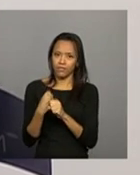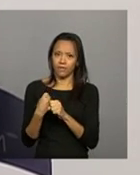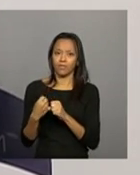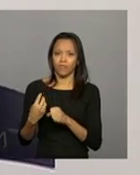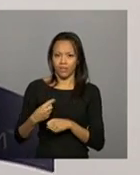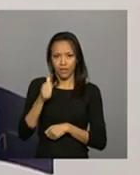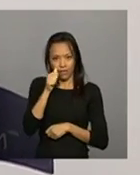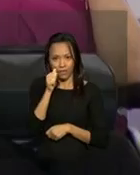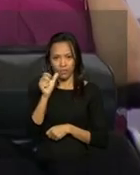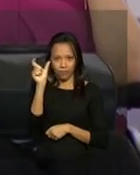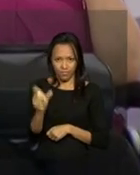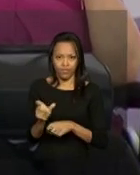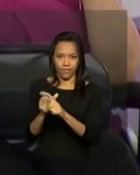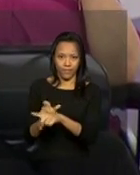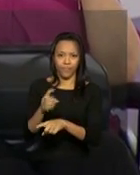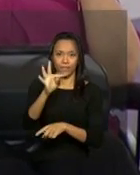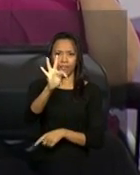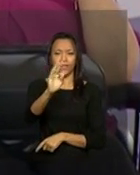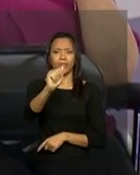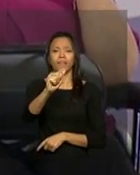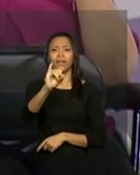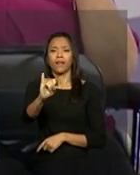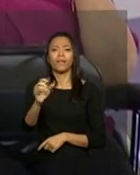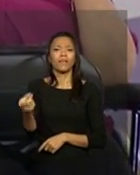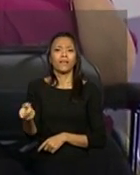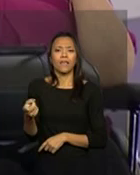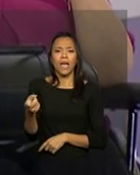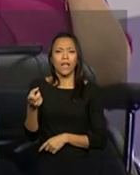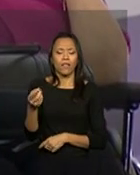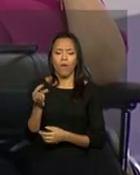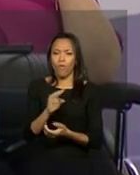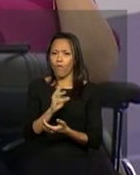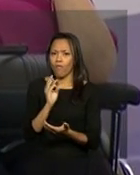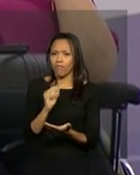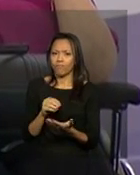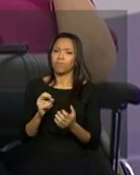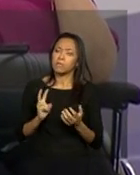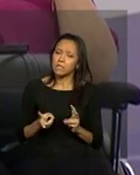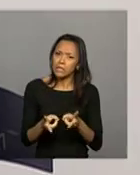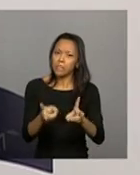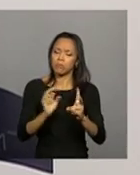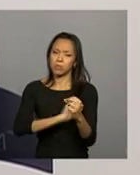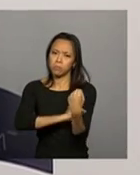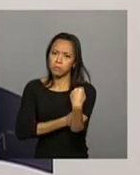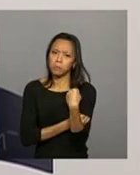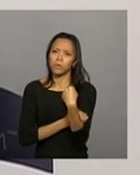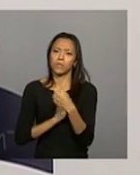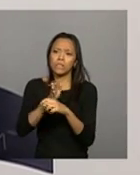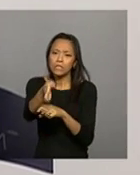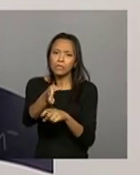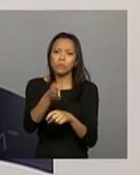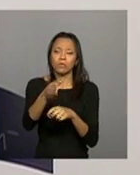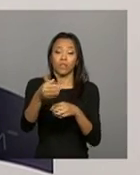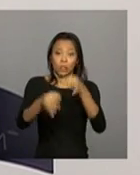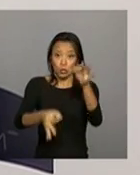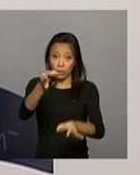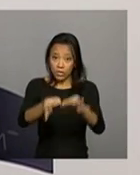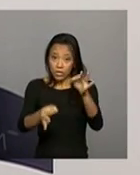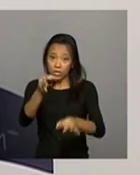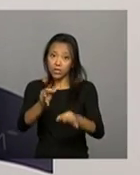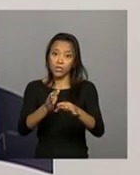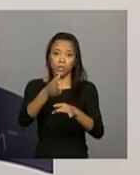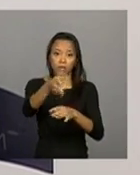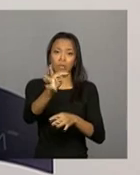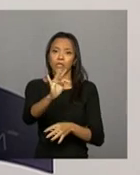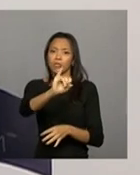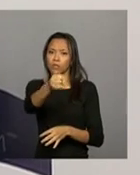é mais, que não faltaram esforços, nem do Tribunal da Justiça, nem